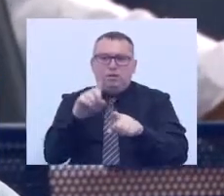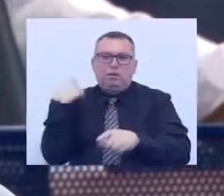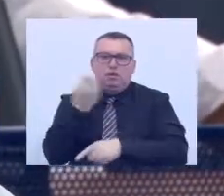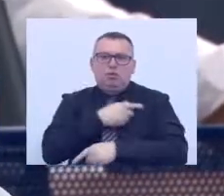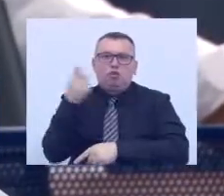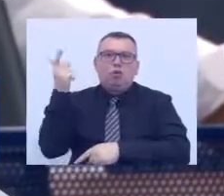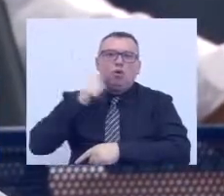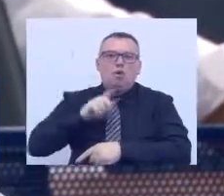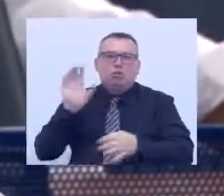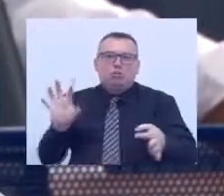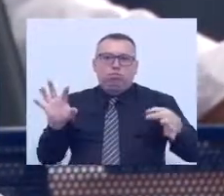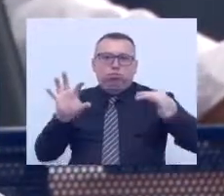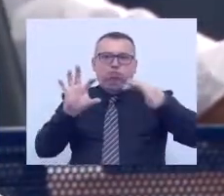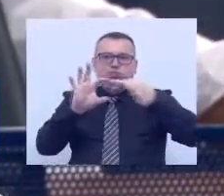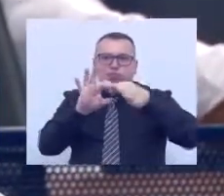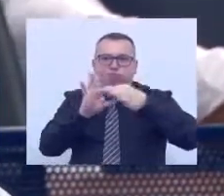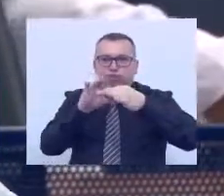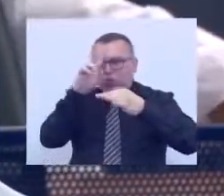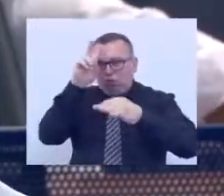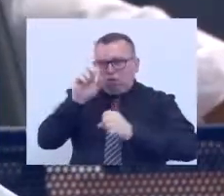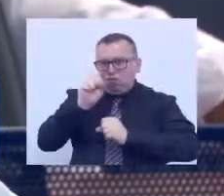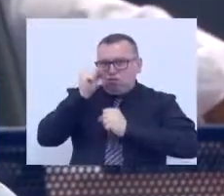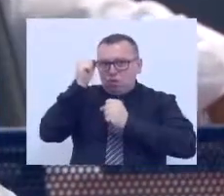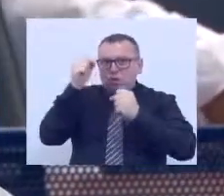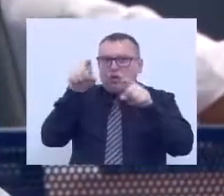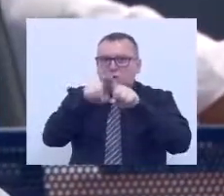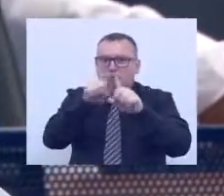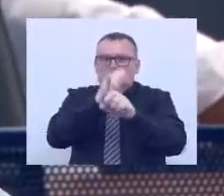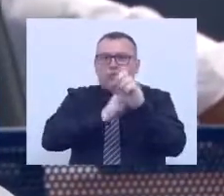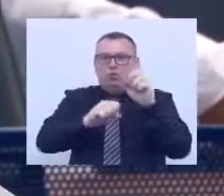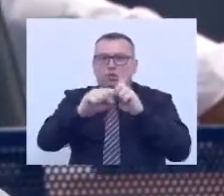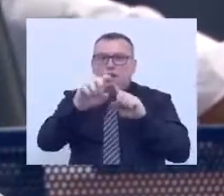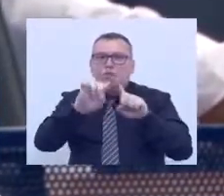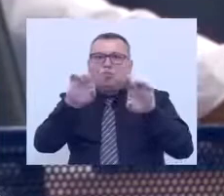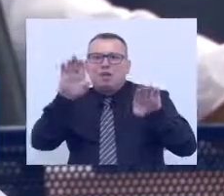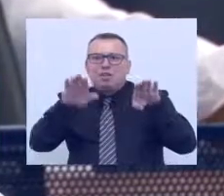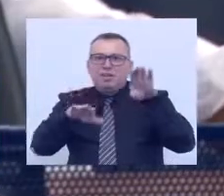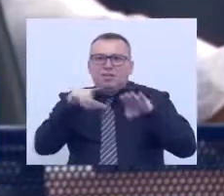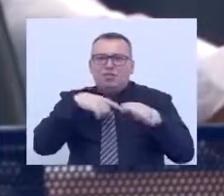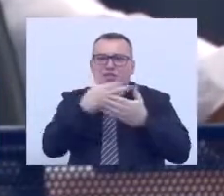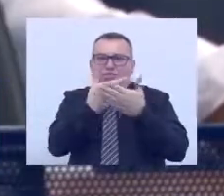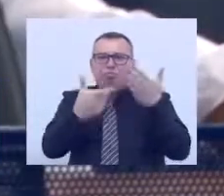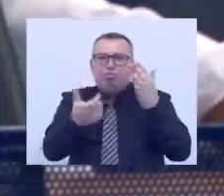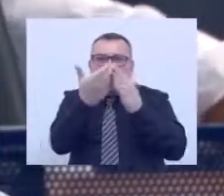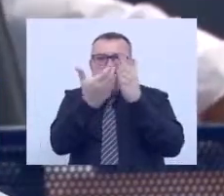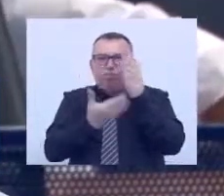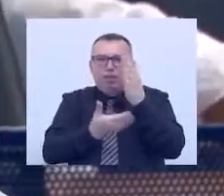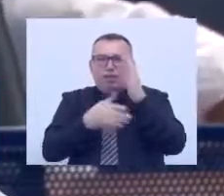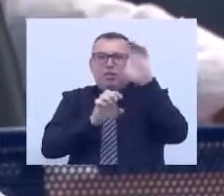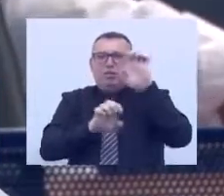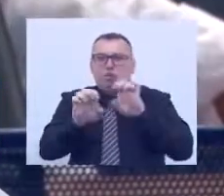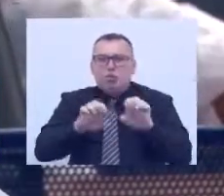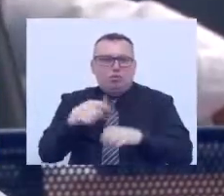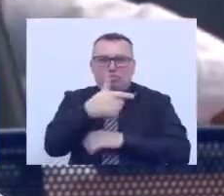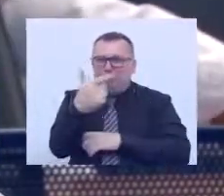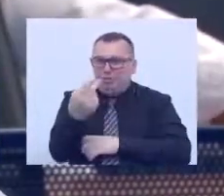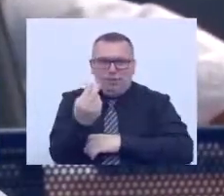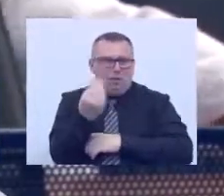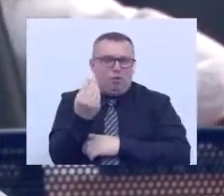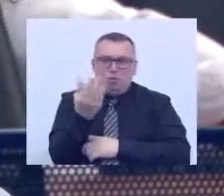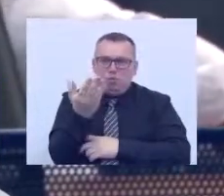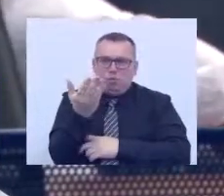unir forças com outros segmentos da sociedade, mas às vezes tem questões de infraestrutura que não tem jeito. É preciso a